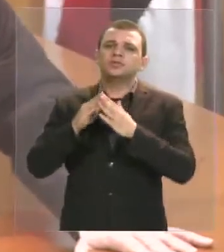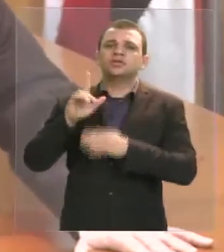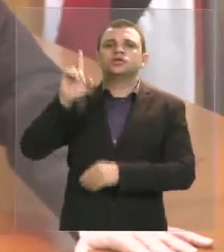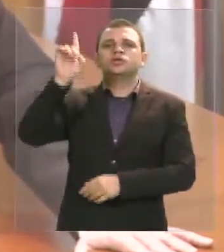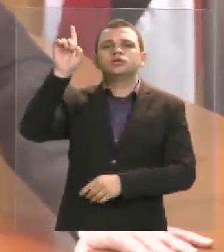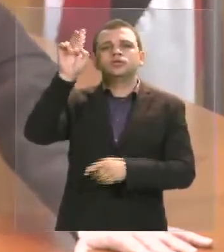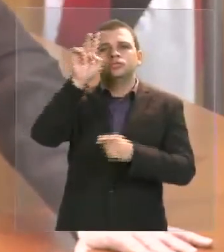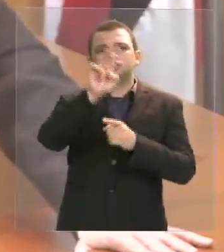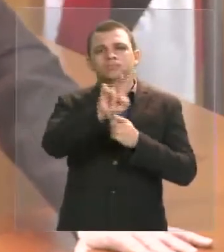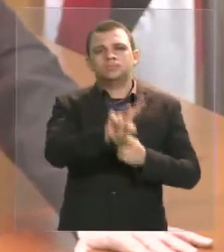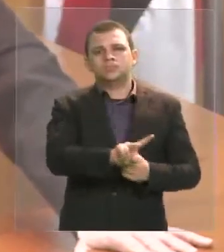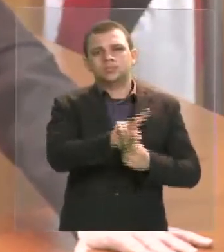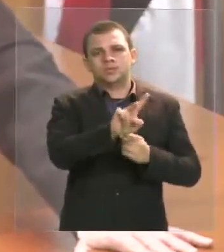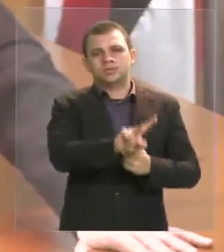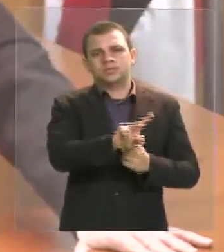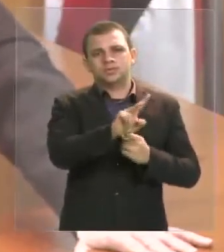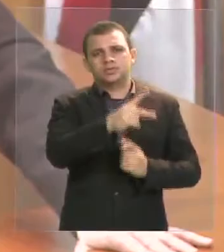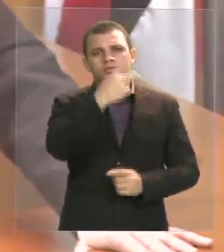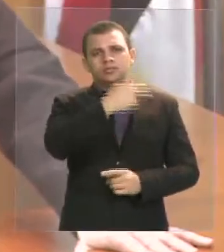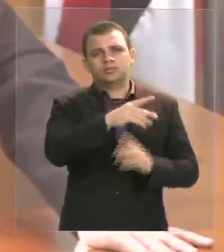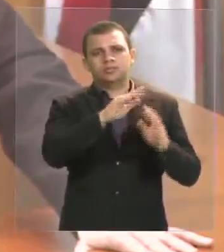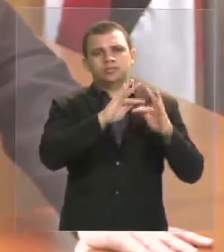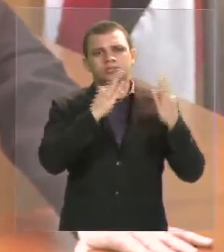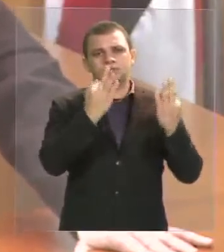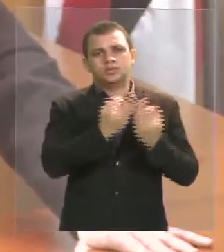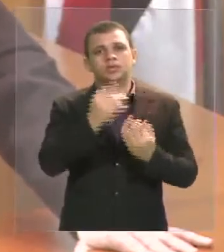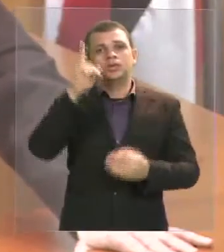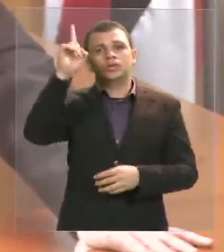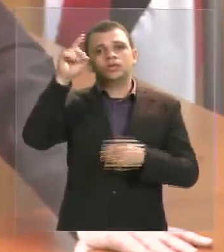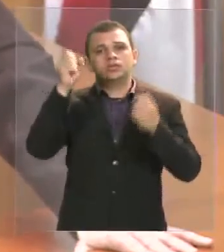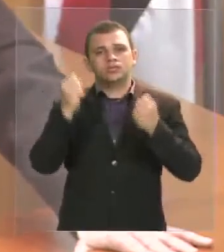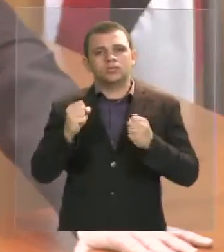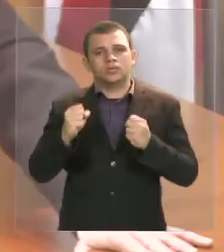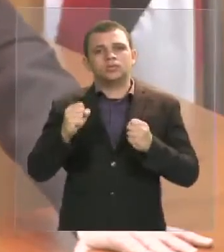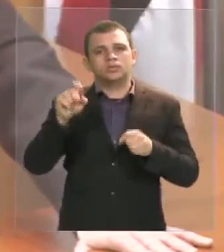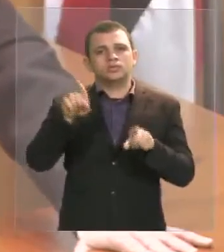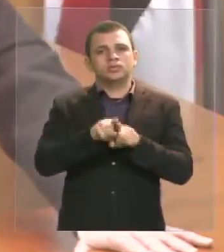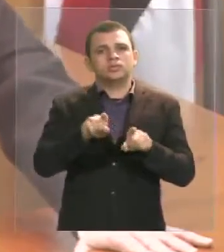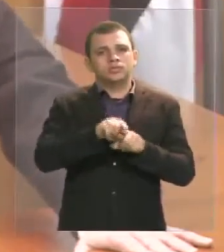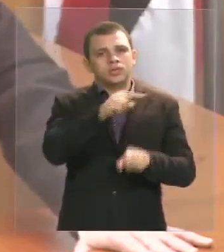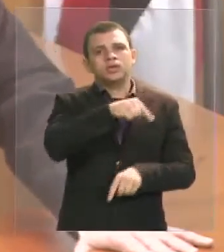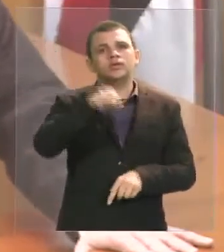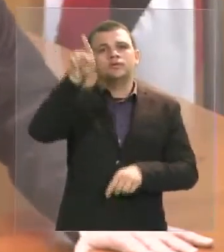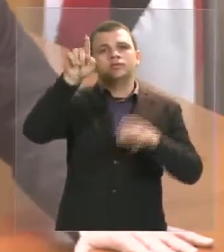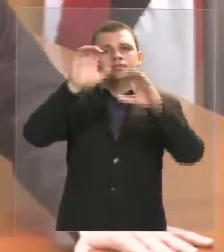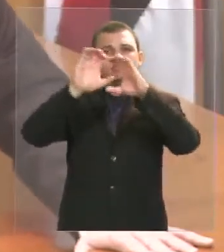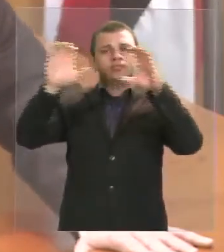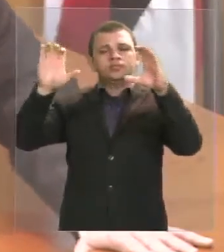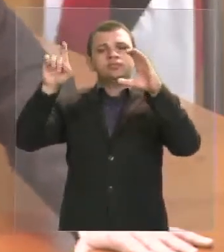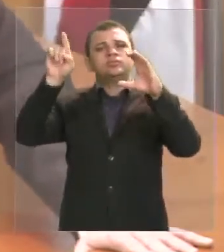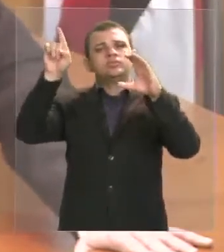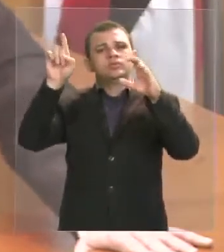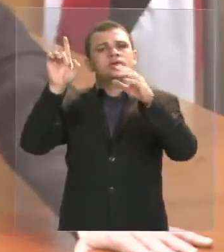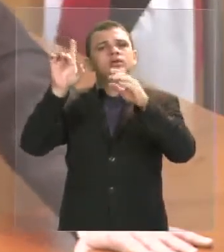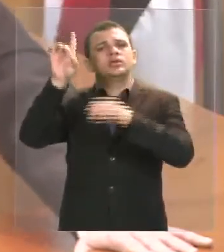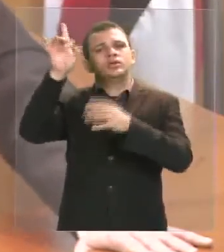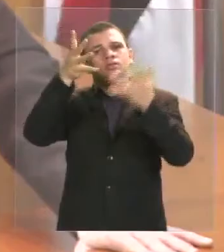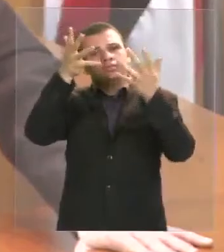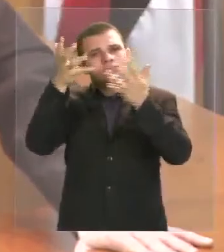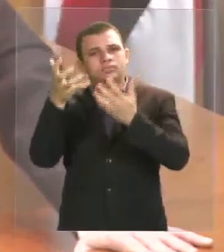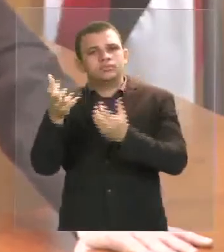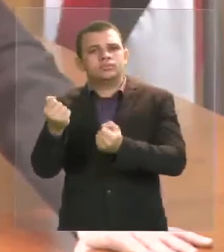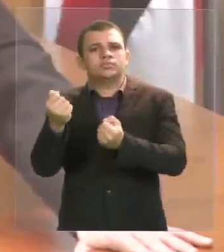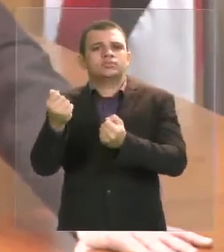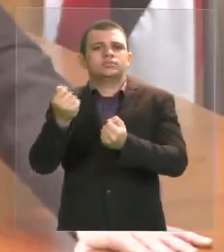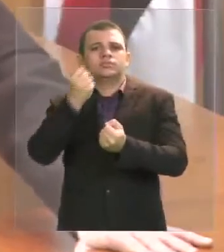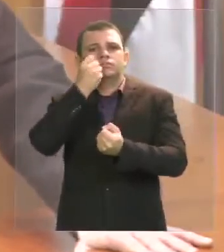divina, que Deus o receba na sua imensa bondade no